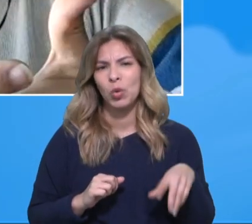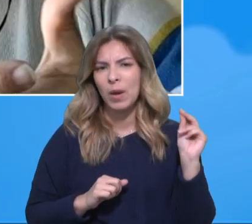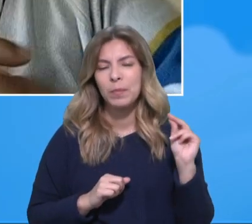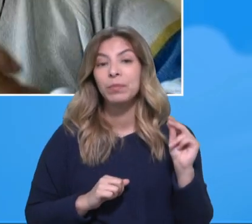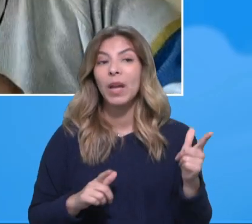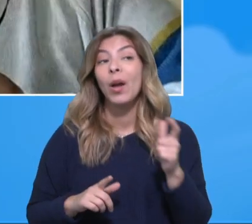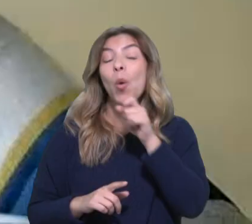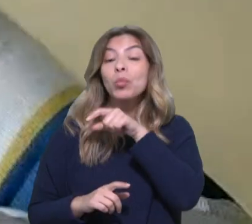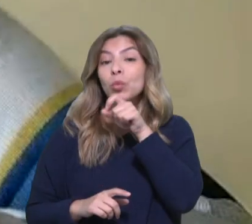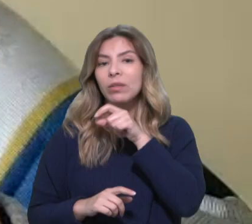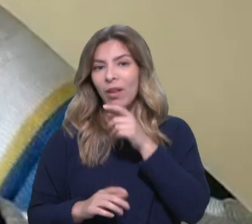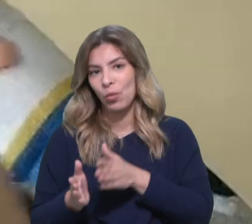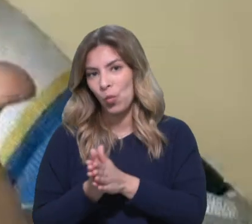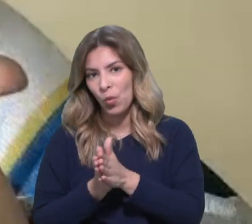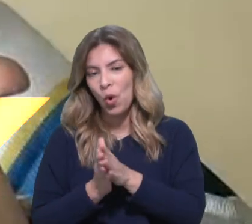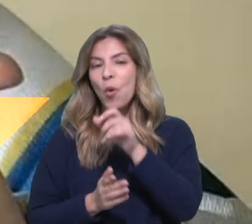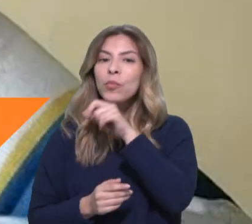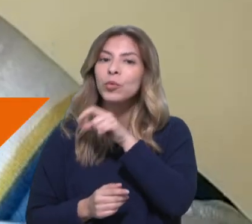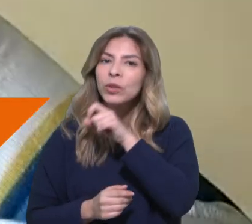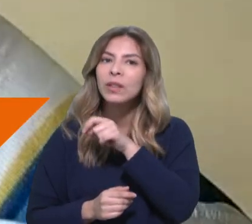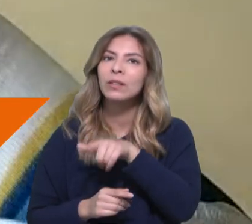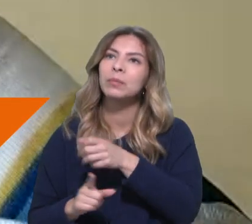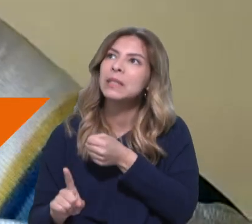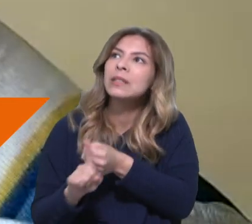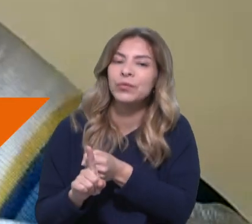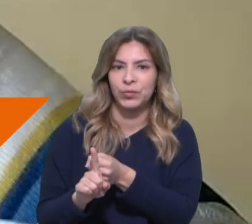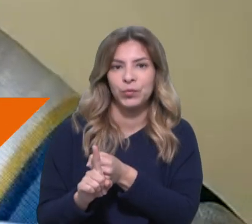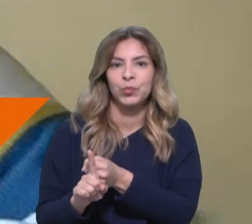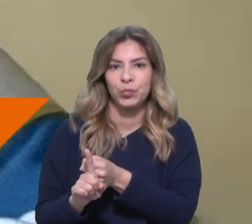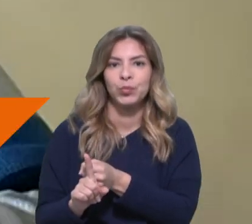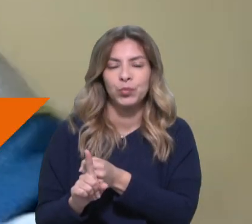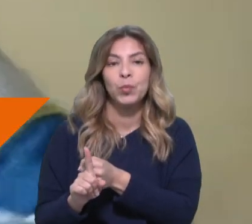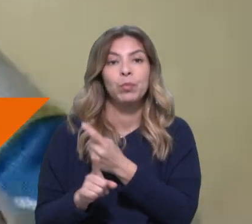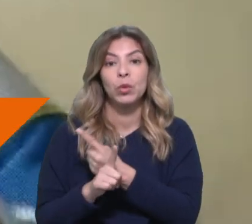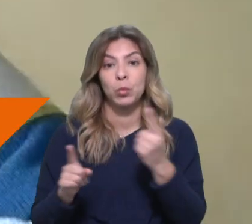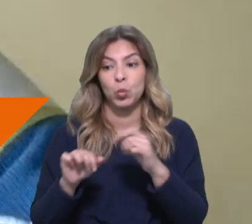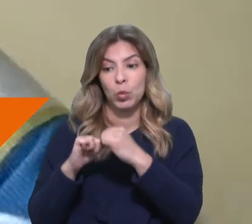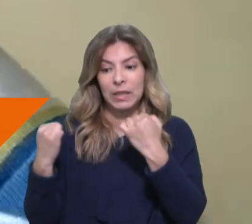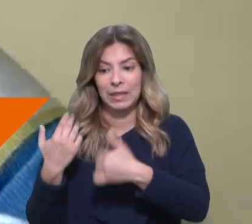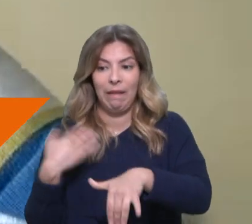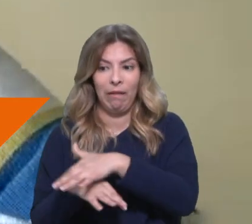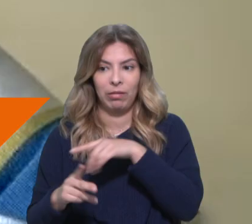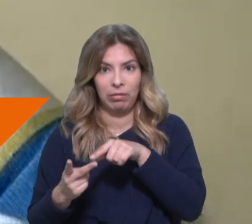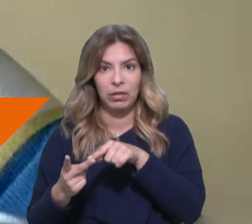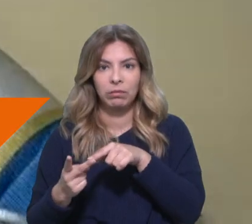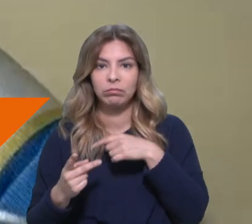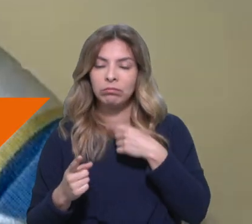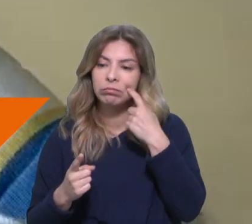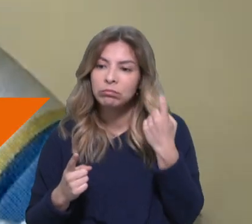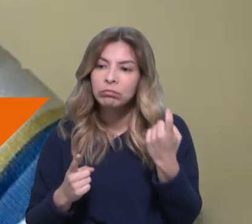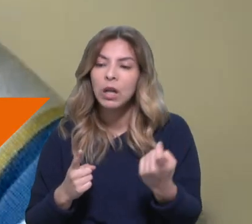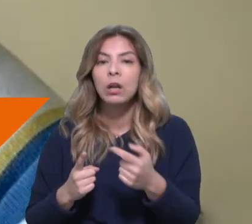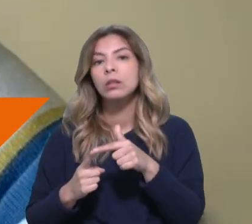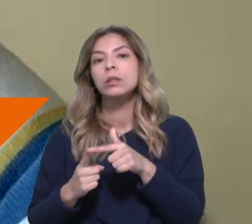oportunidade. E como todas as oportunidades, traz um desafio. Acho que a própria sociedade já olha também para aquilo que é a celebração da Semana